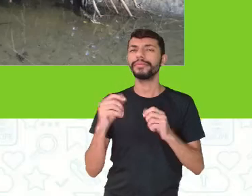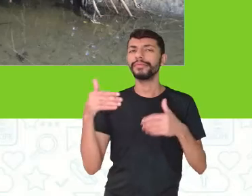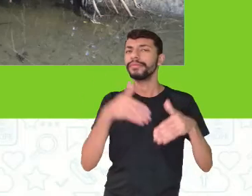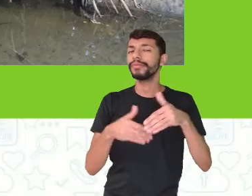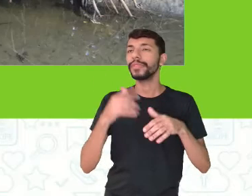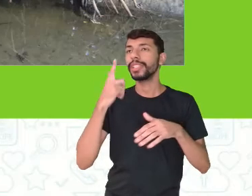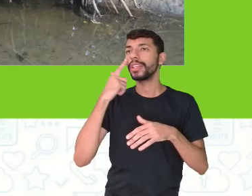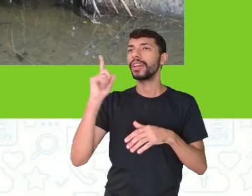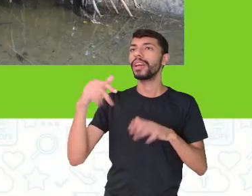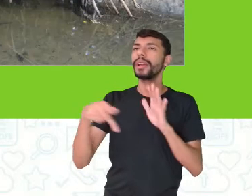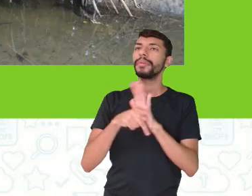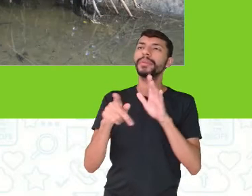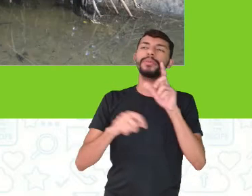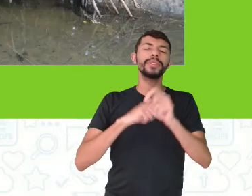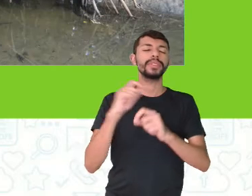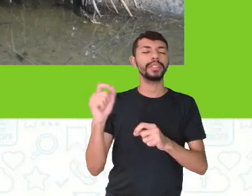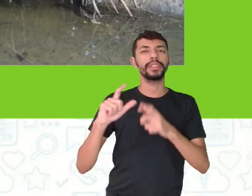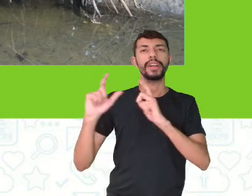Compreendem